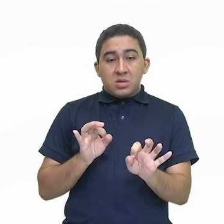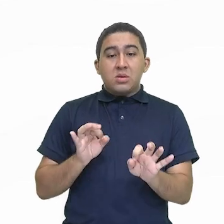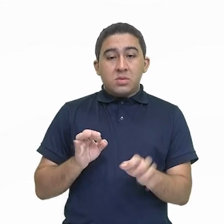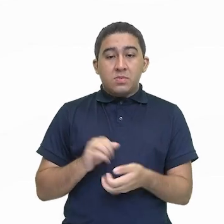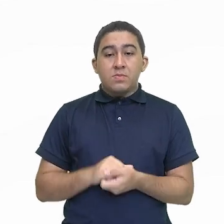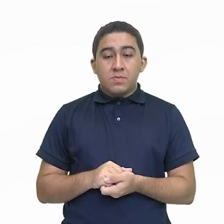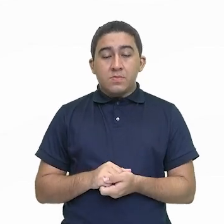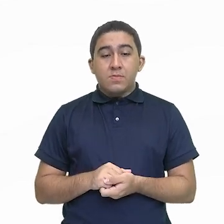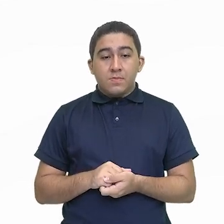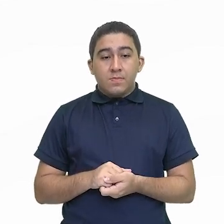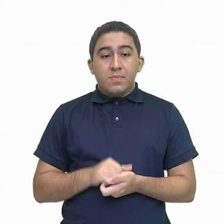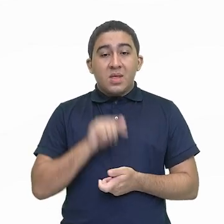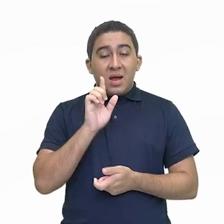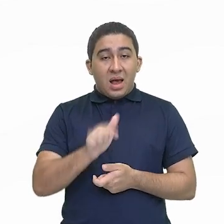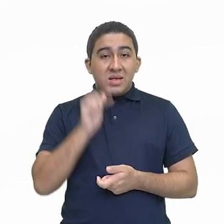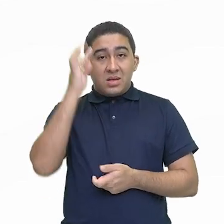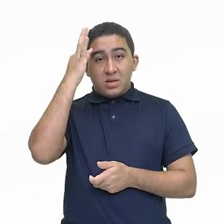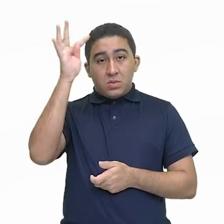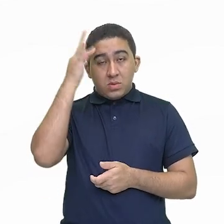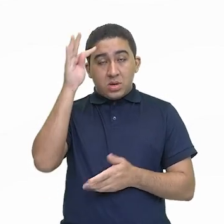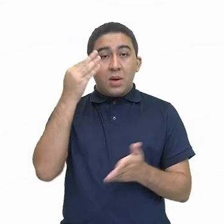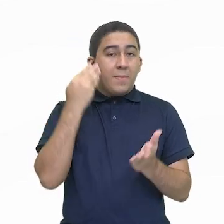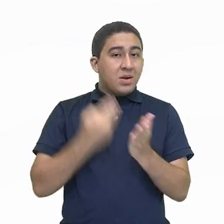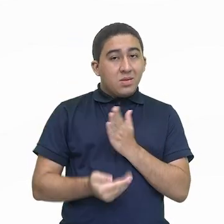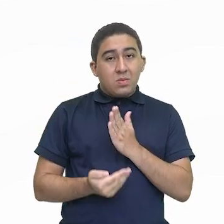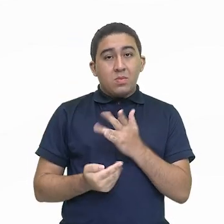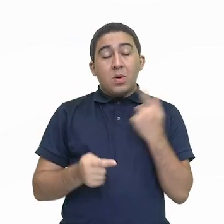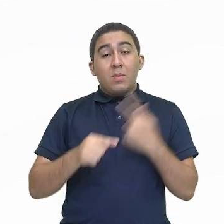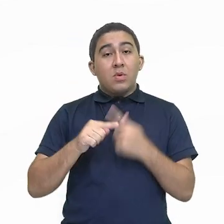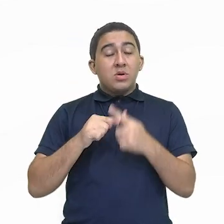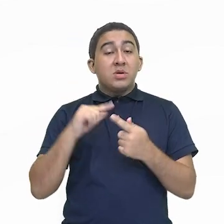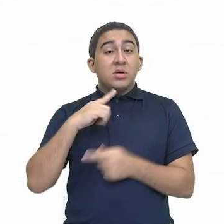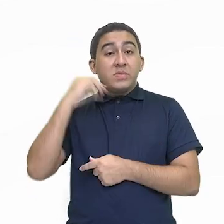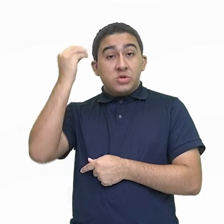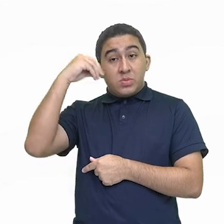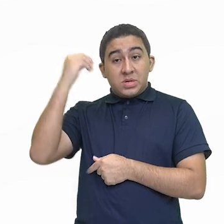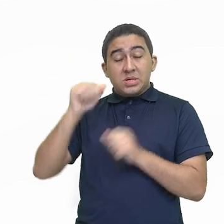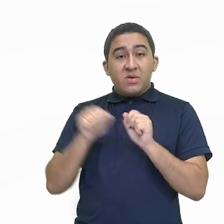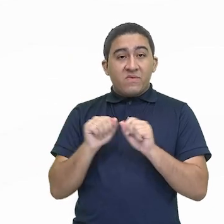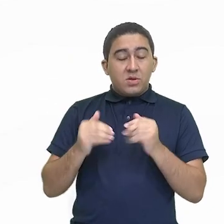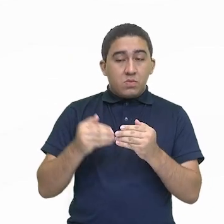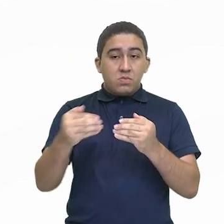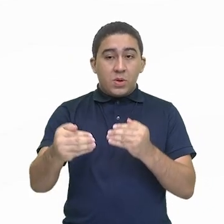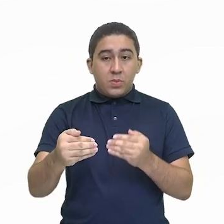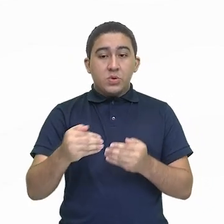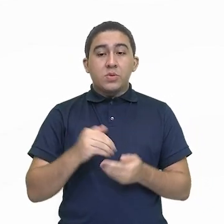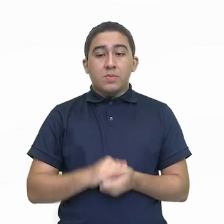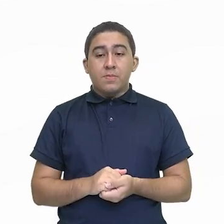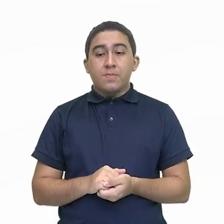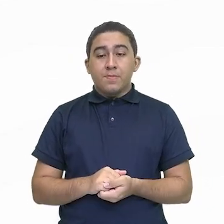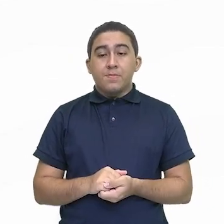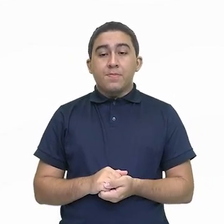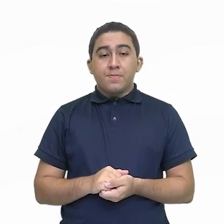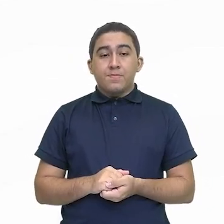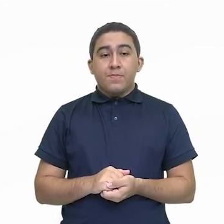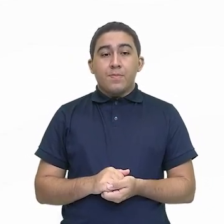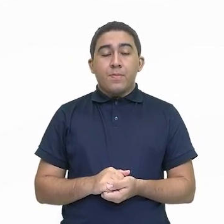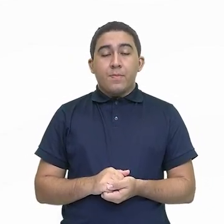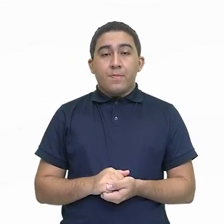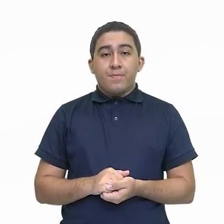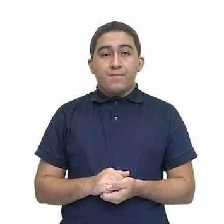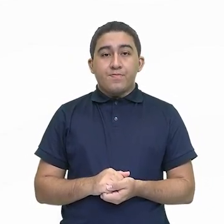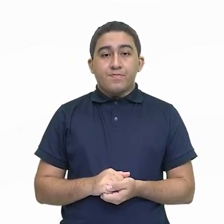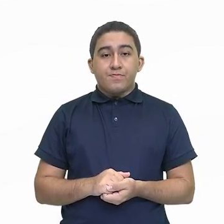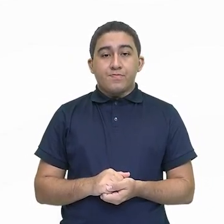vida, né? E essa teoria ela foi derrubada a partir de experimentos que foram realizados anos